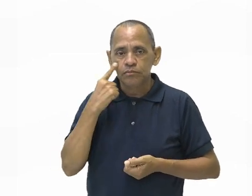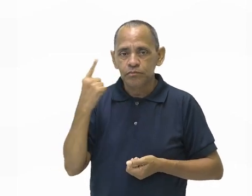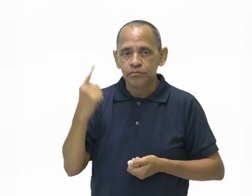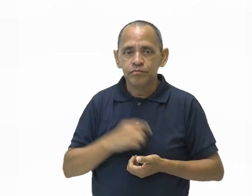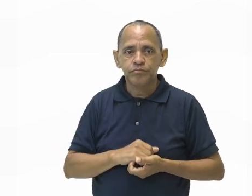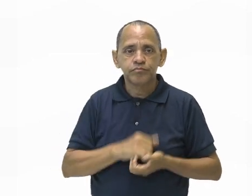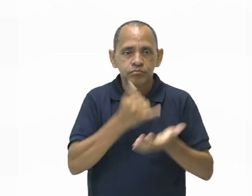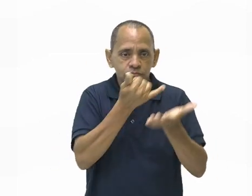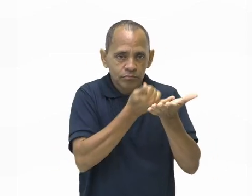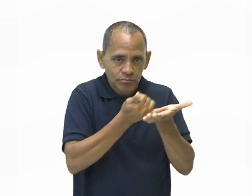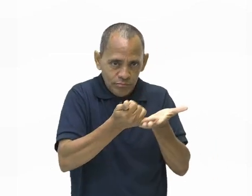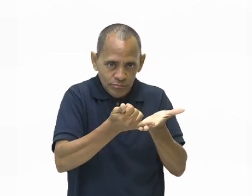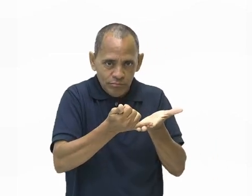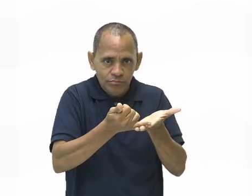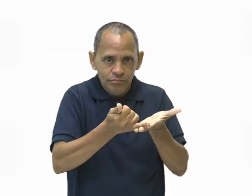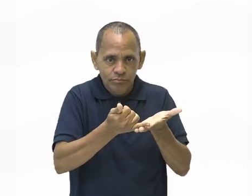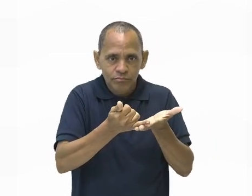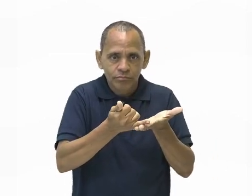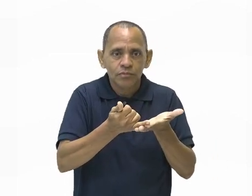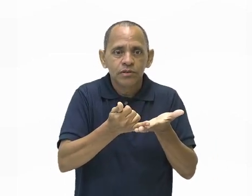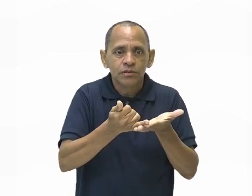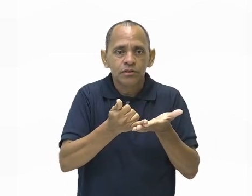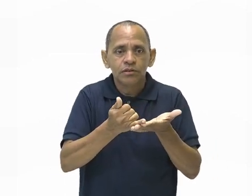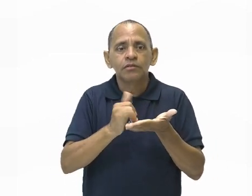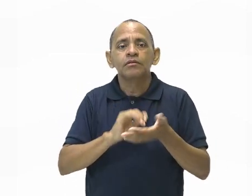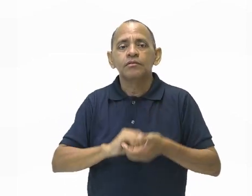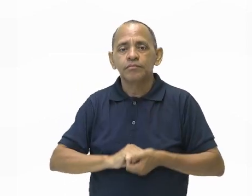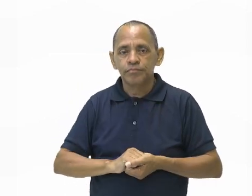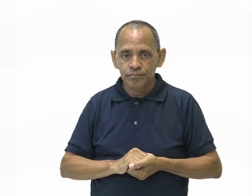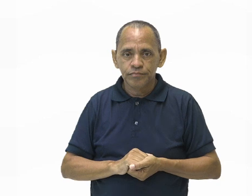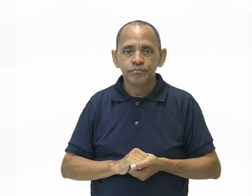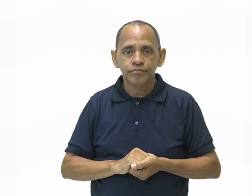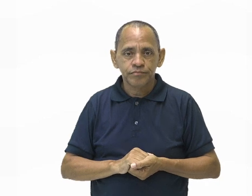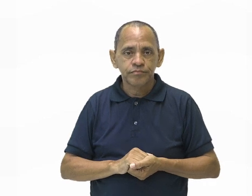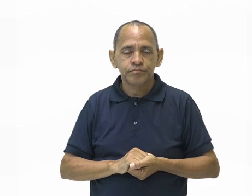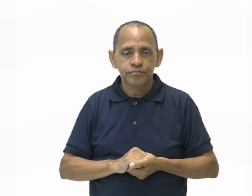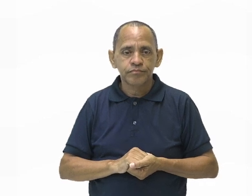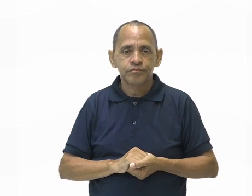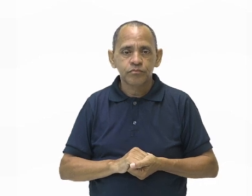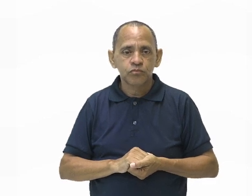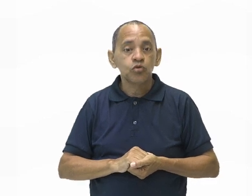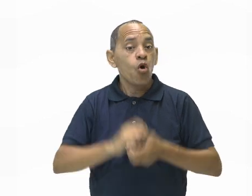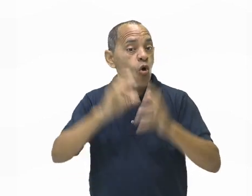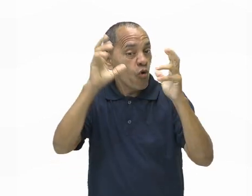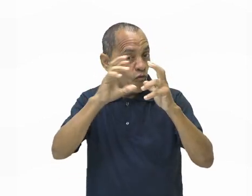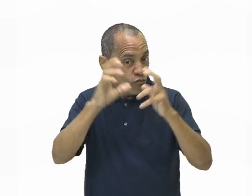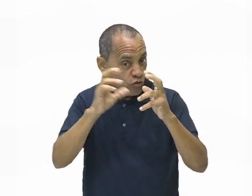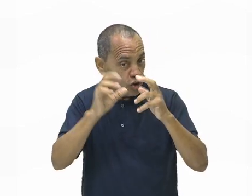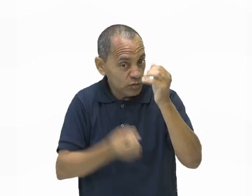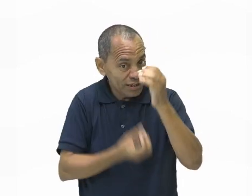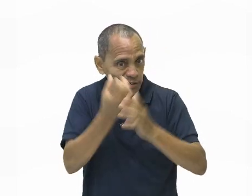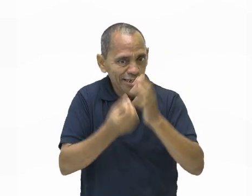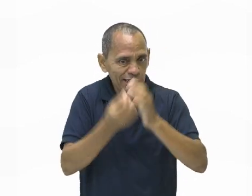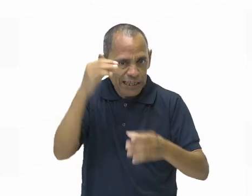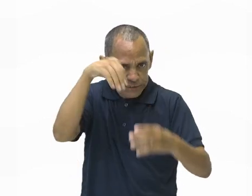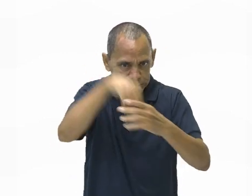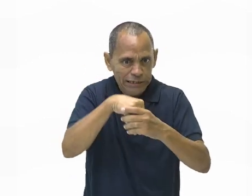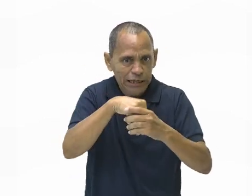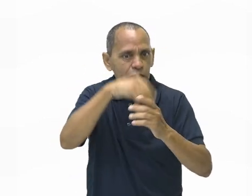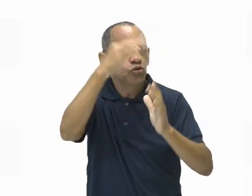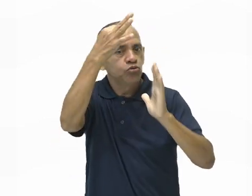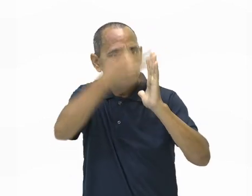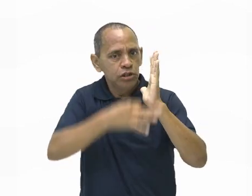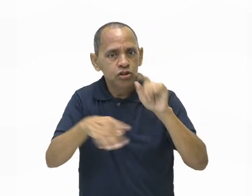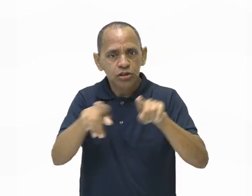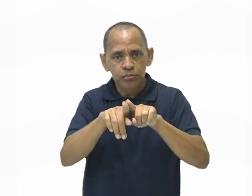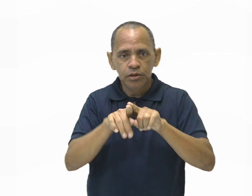inicial, ali, né, a introdução do conflito que vai se gerar dentro do nosso enredo. Depois da